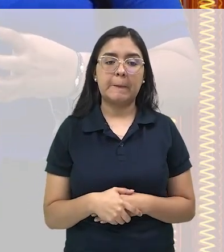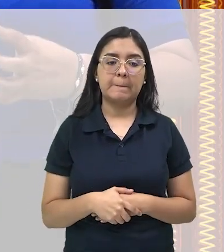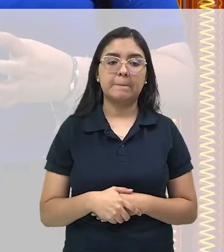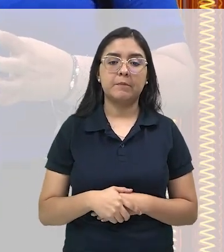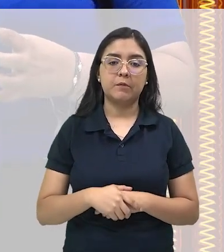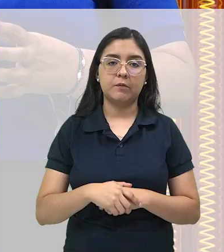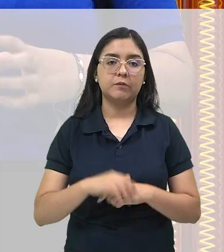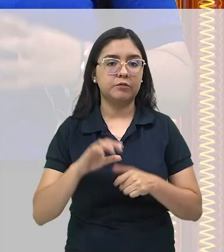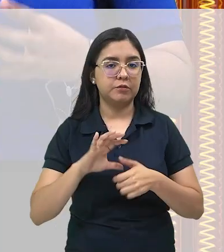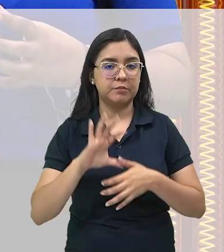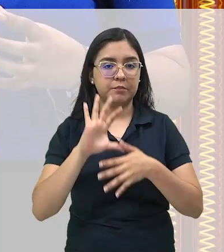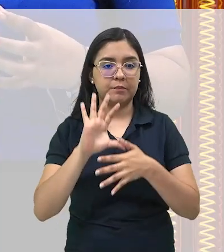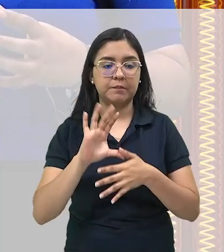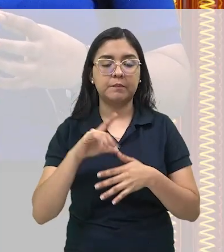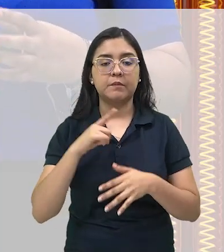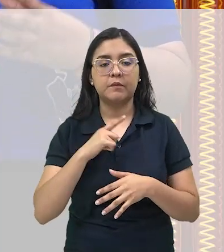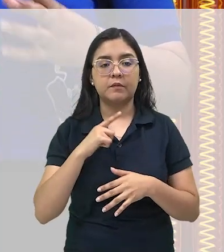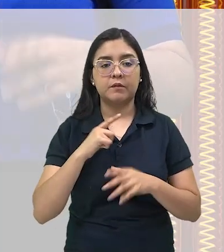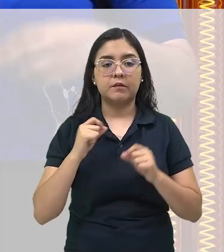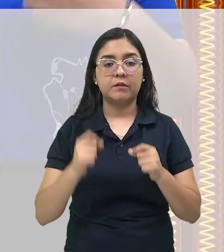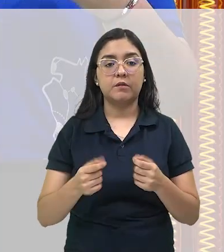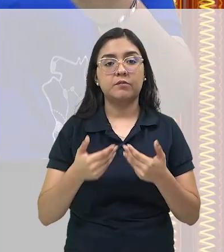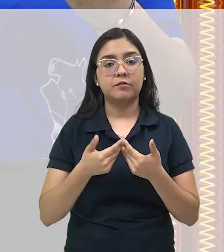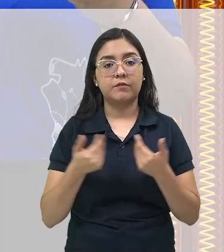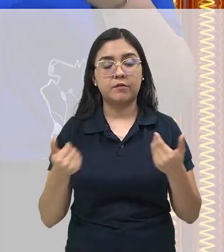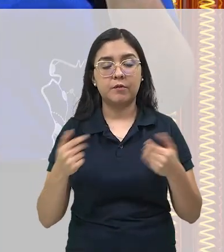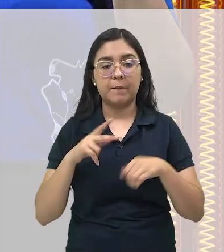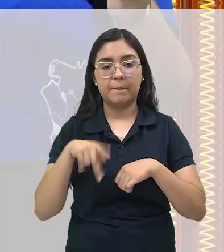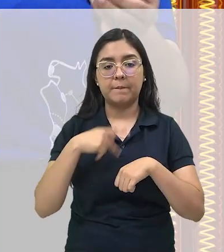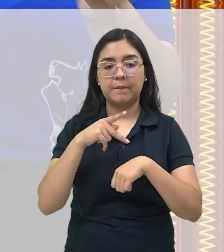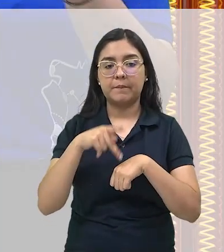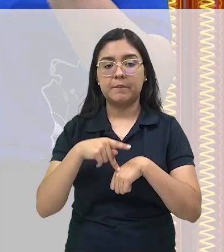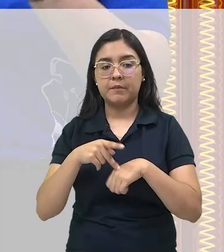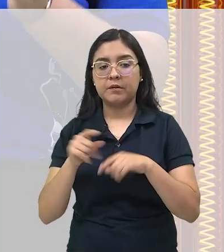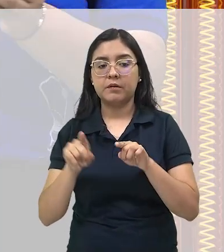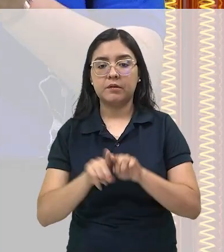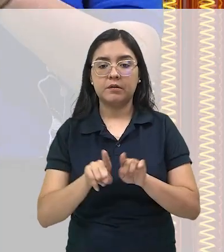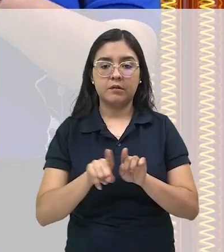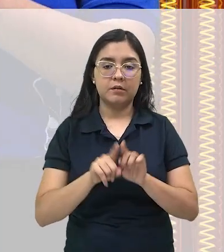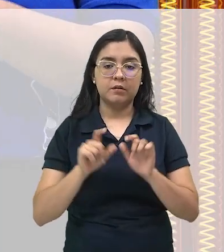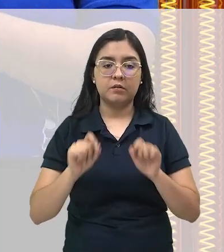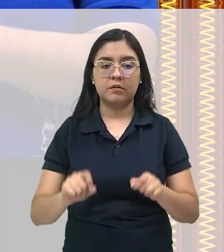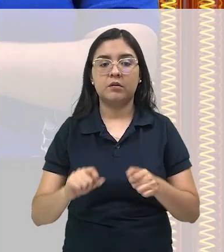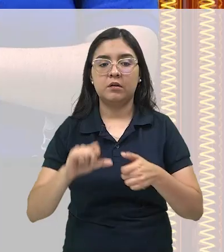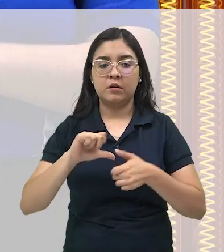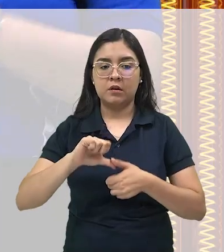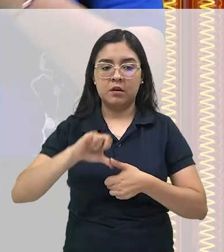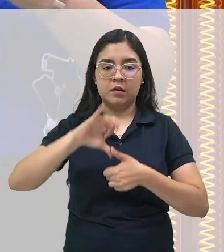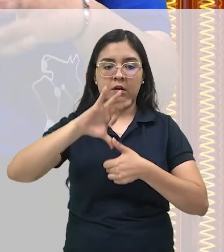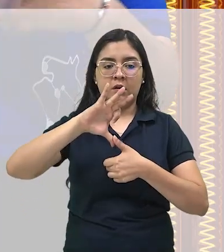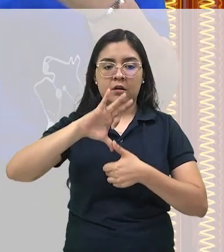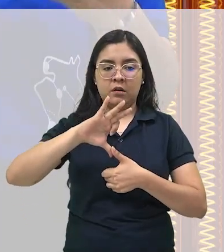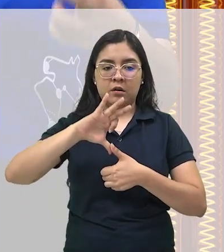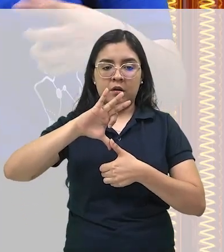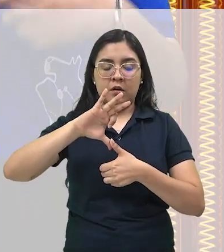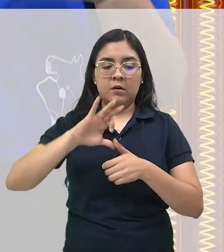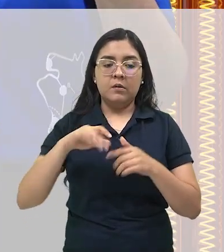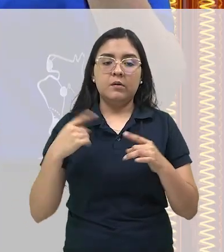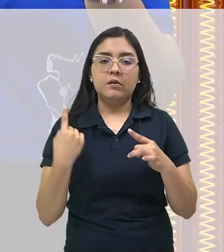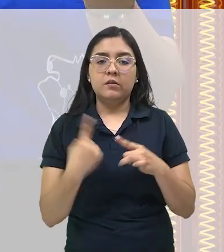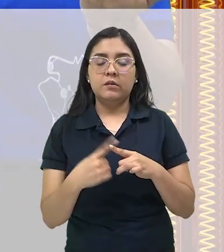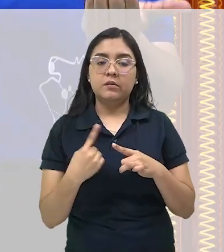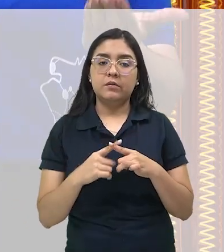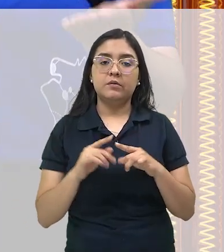Então, a gente acaba dividindo esses 2 países na chamada América Anglo-Saxônica. Foram,